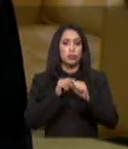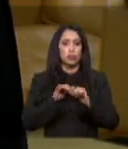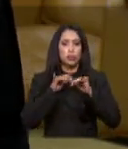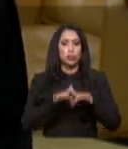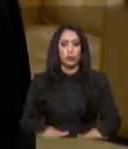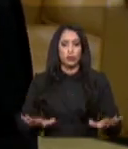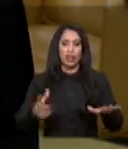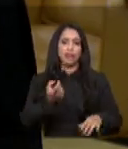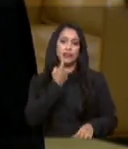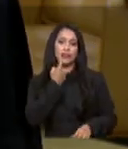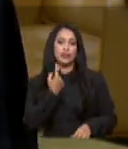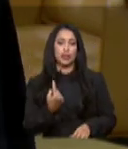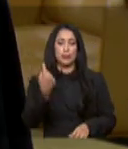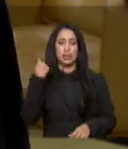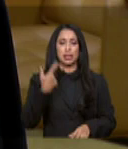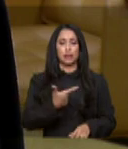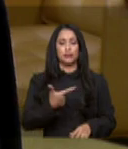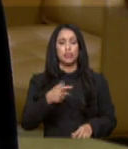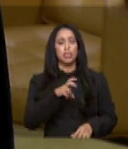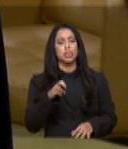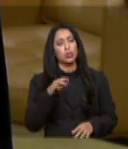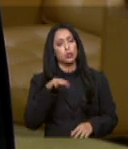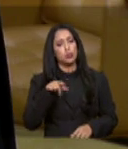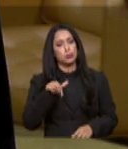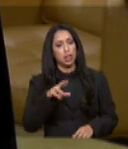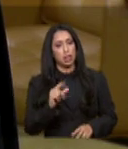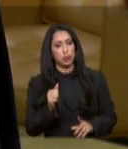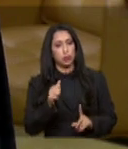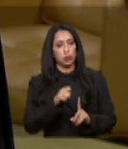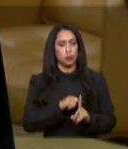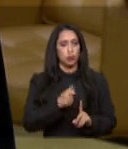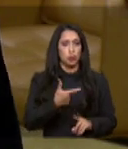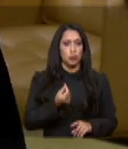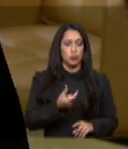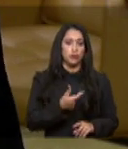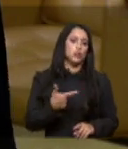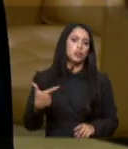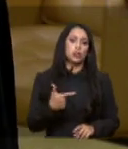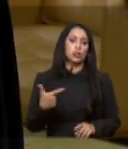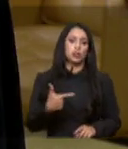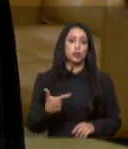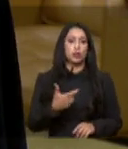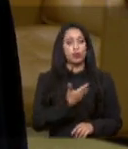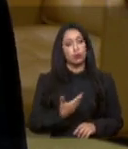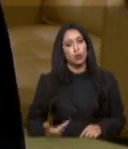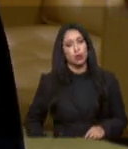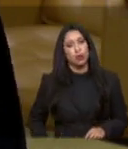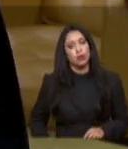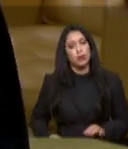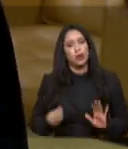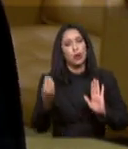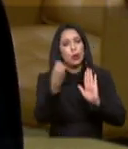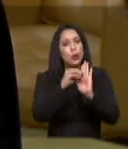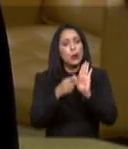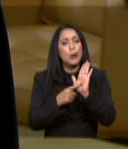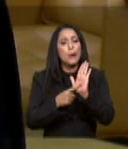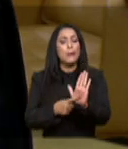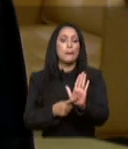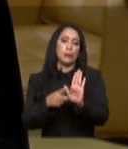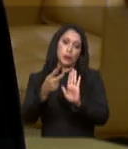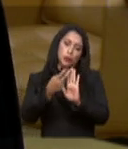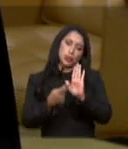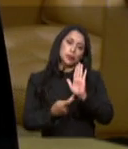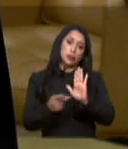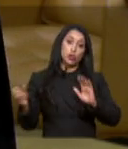última sexta-feira, 25 de março de 2022, o governo federal lança a segunda modalidade desse programa,